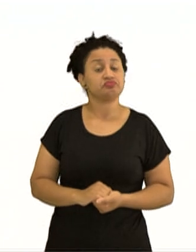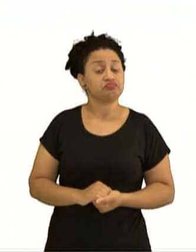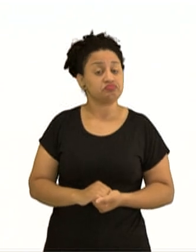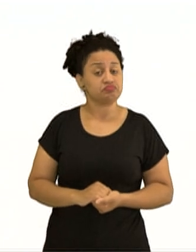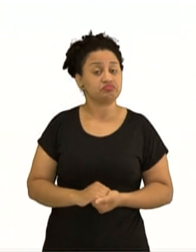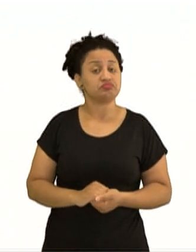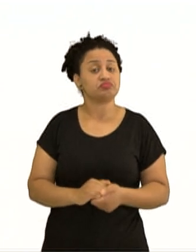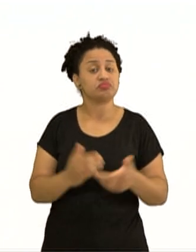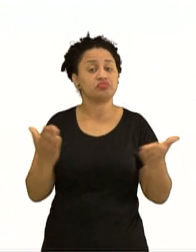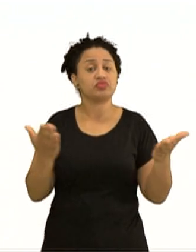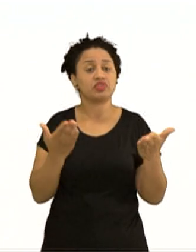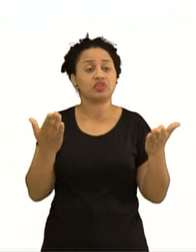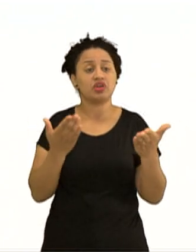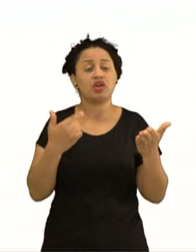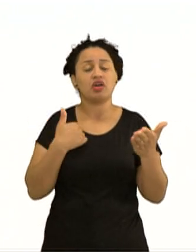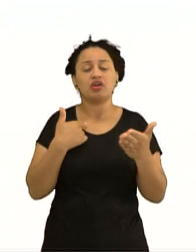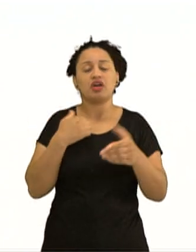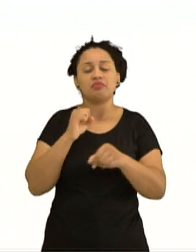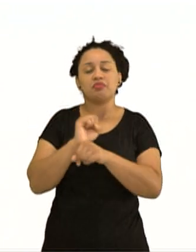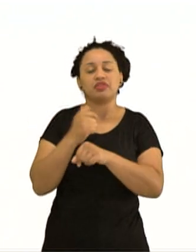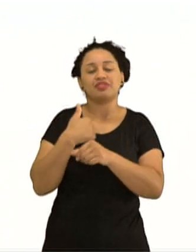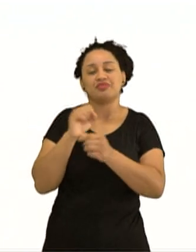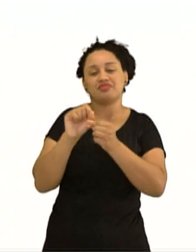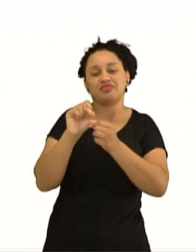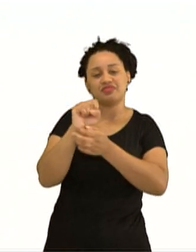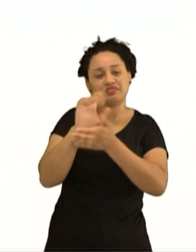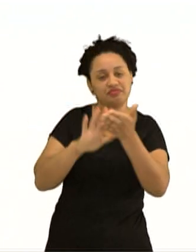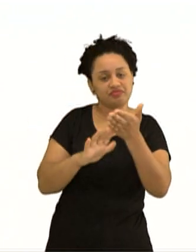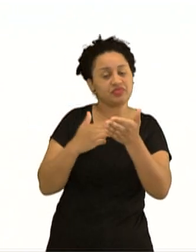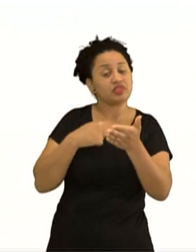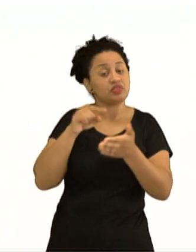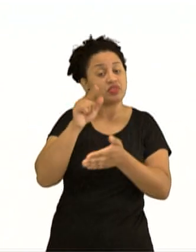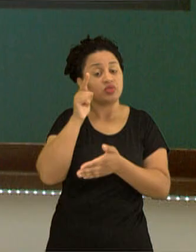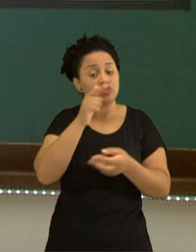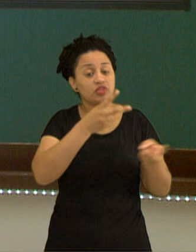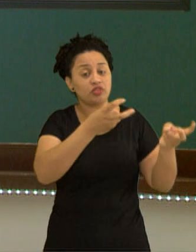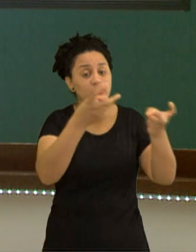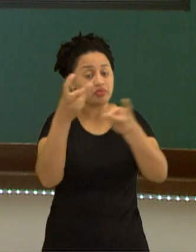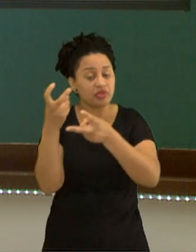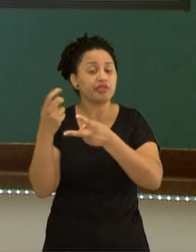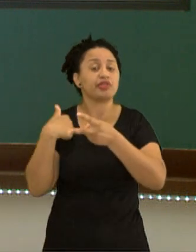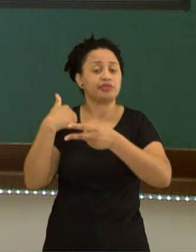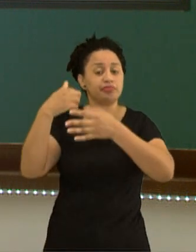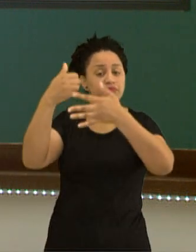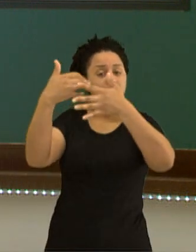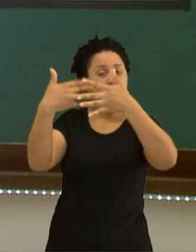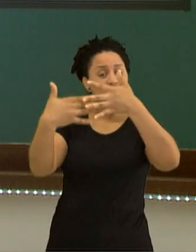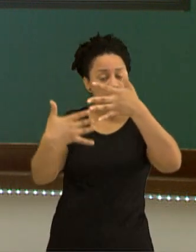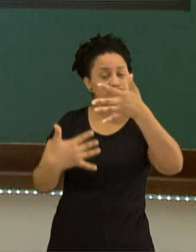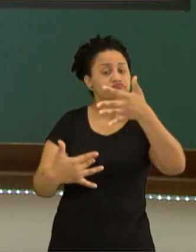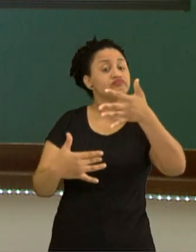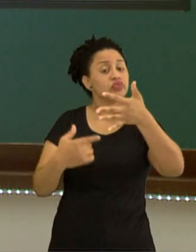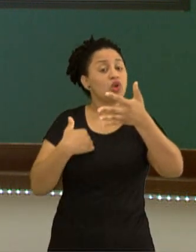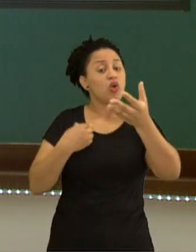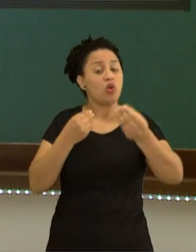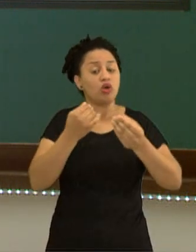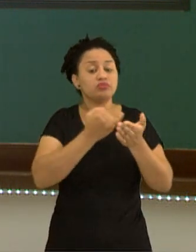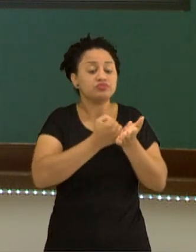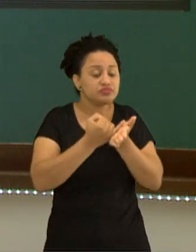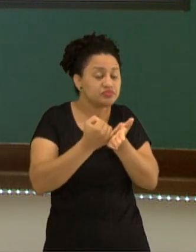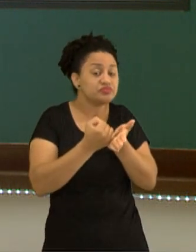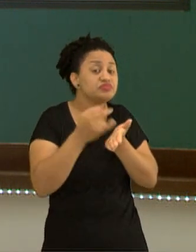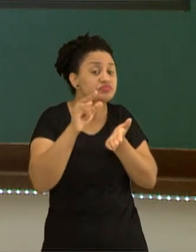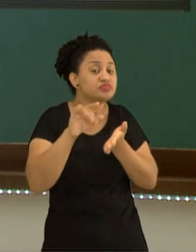Ok, chegamos em uma pausa do exercício. Você conseguiu perceber a construção dessa introdução do